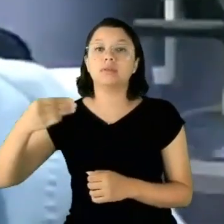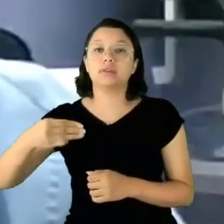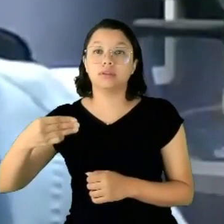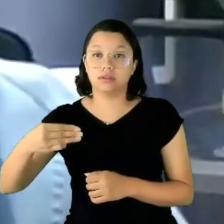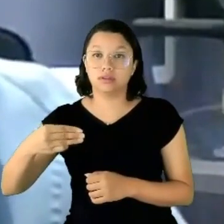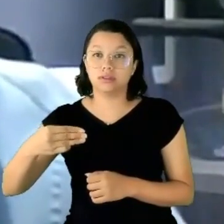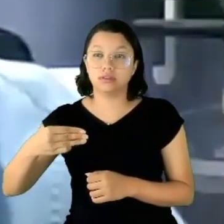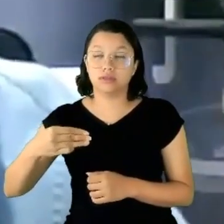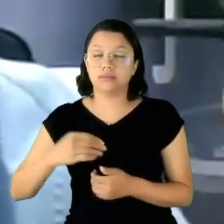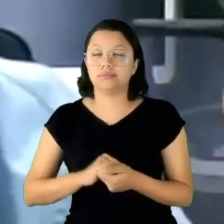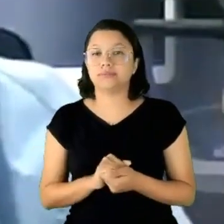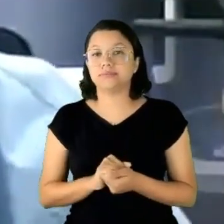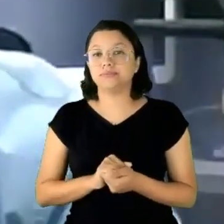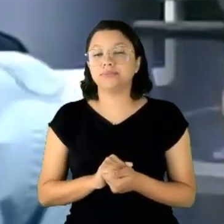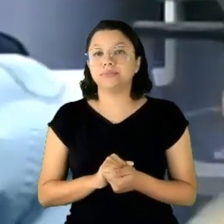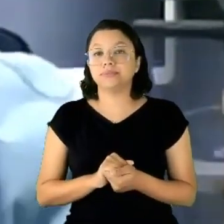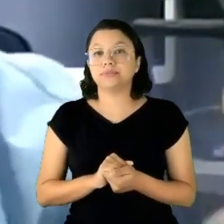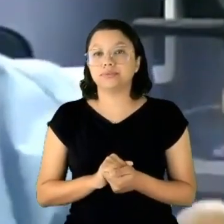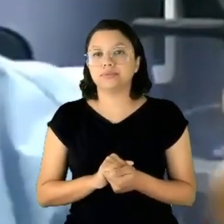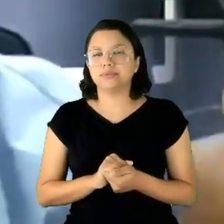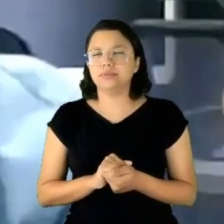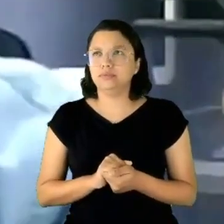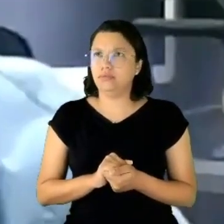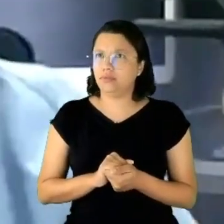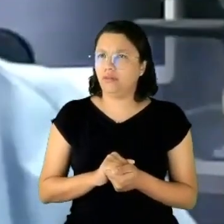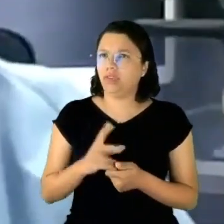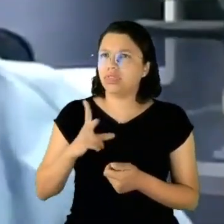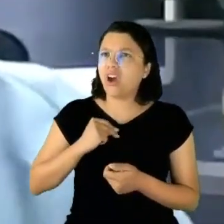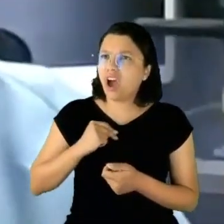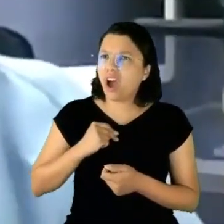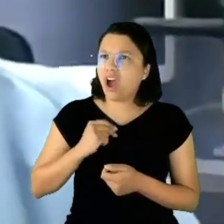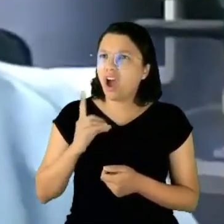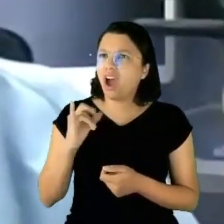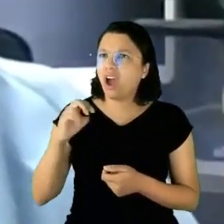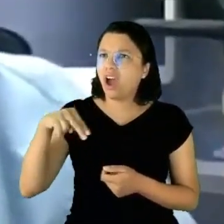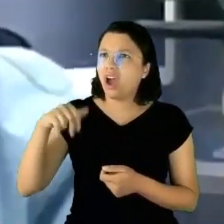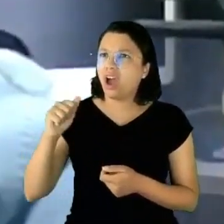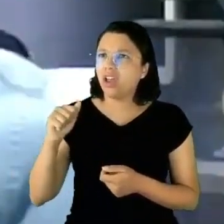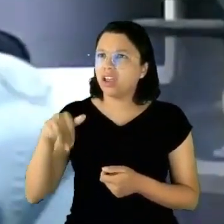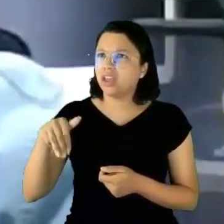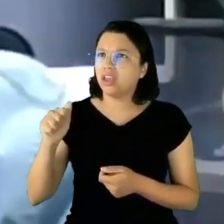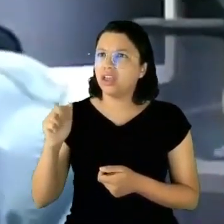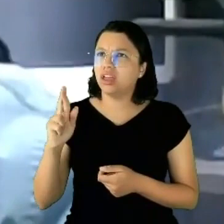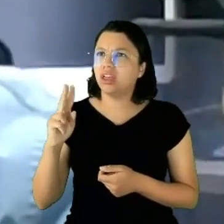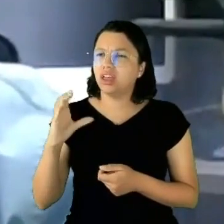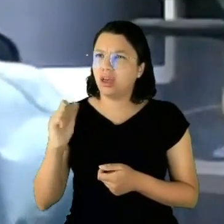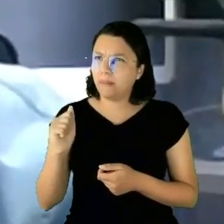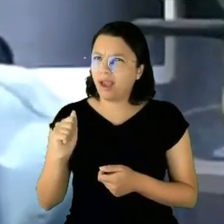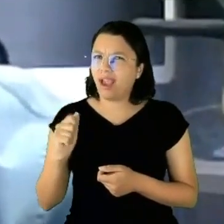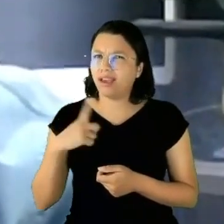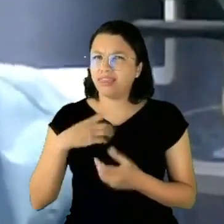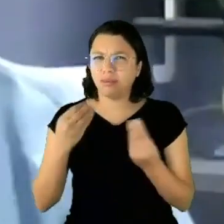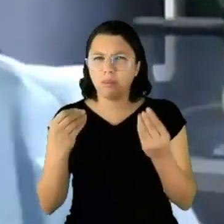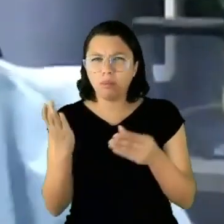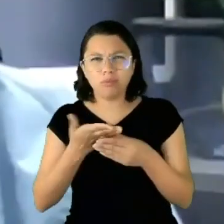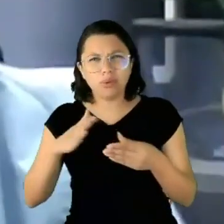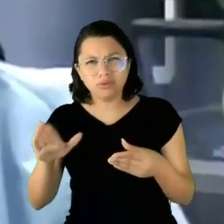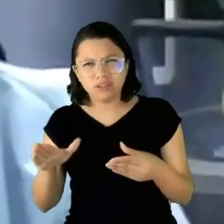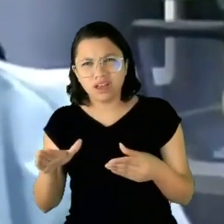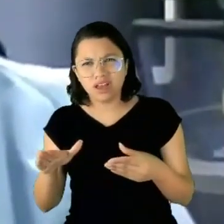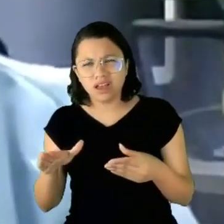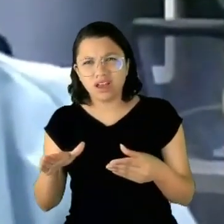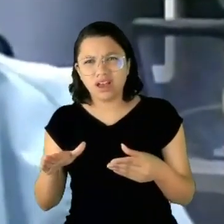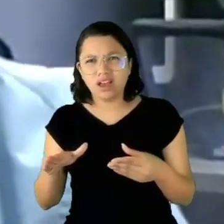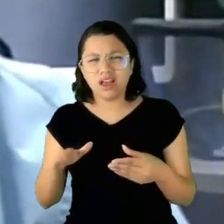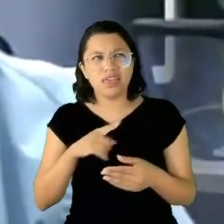colocado. Eu falei, nossa, a Dinamarca, será que tem tanta demanda, assim, para ter esse número? A